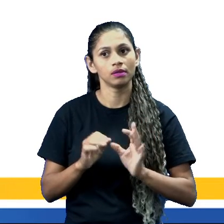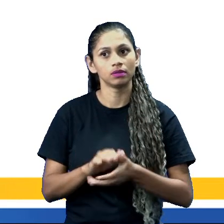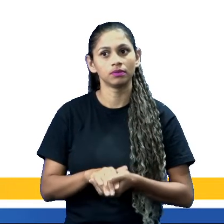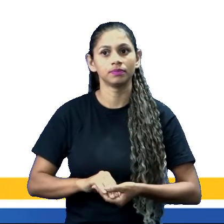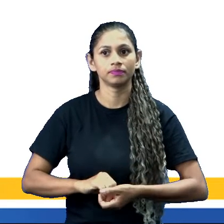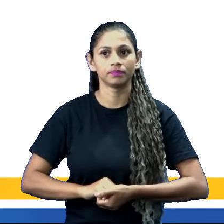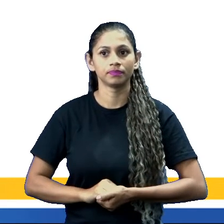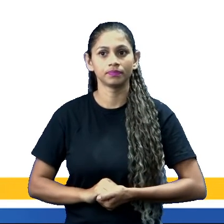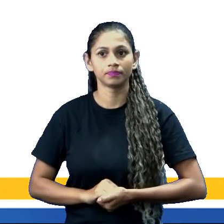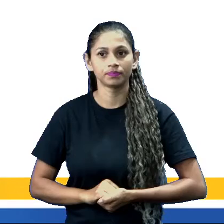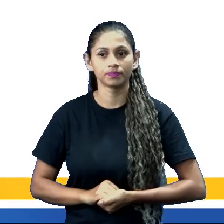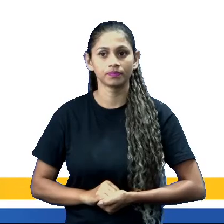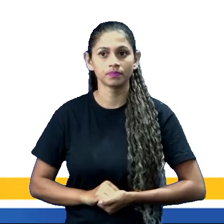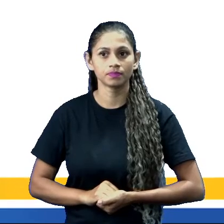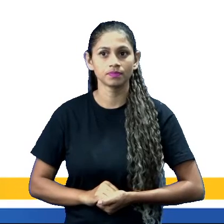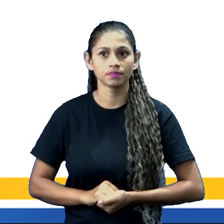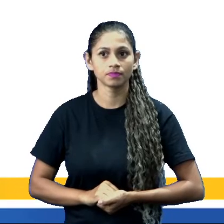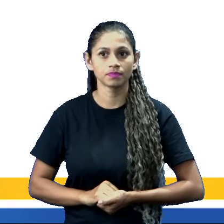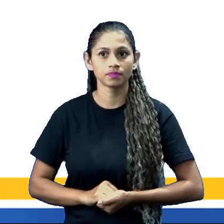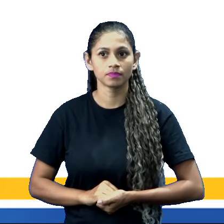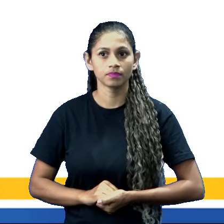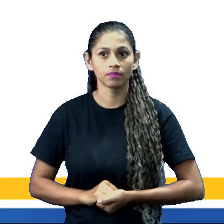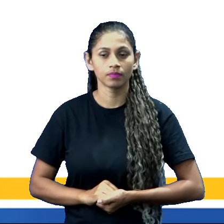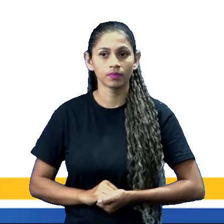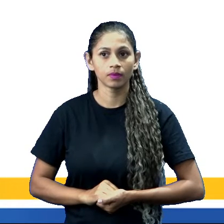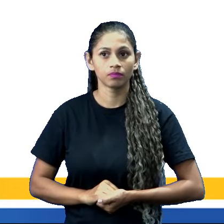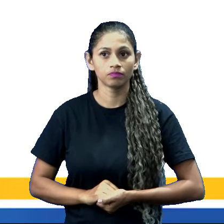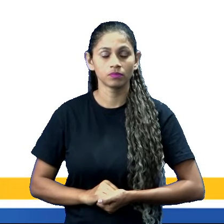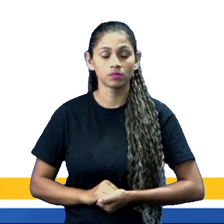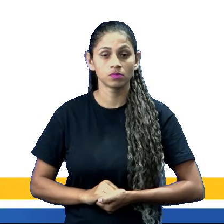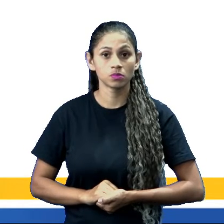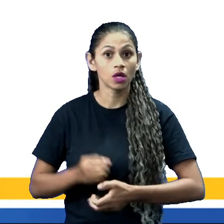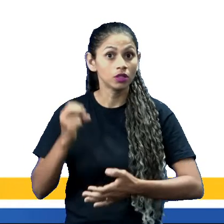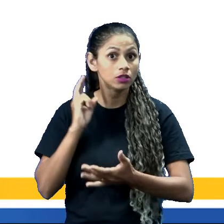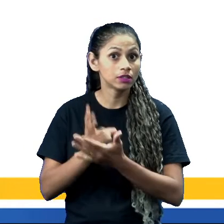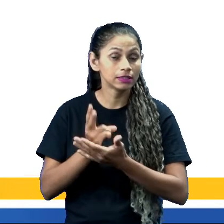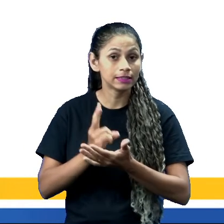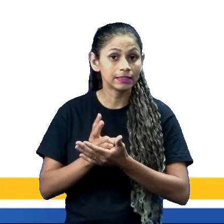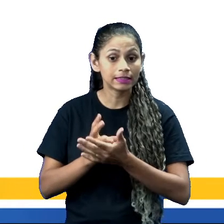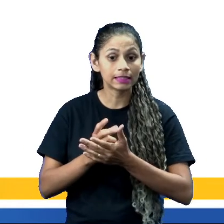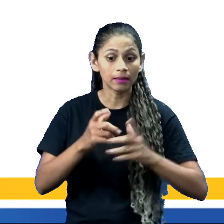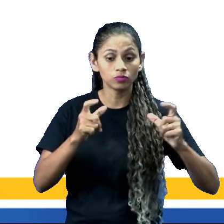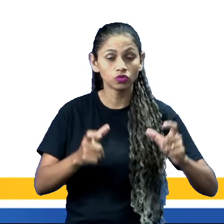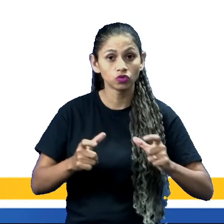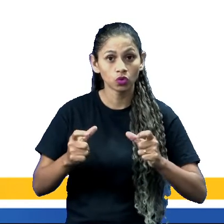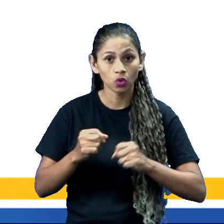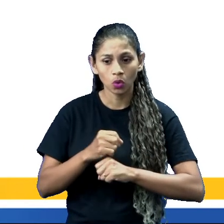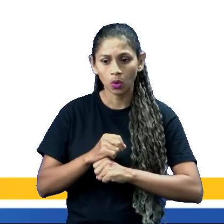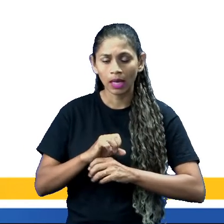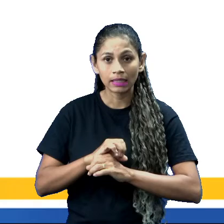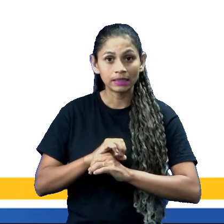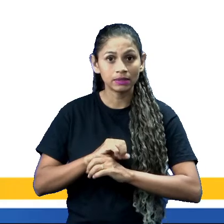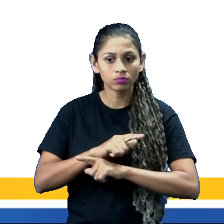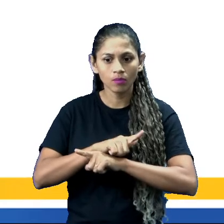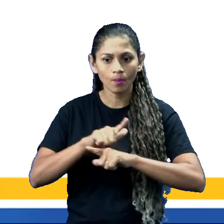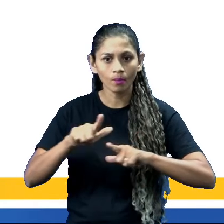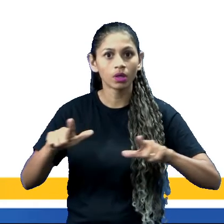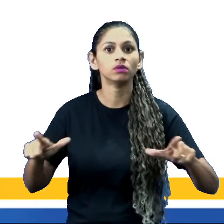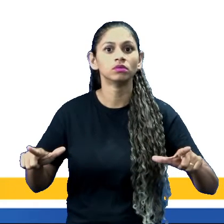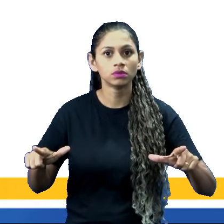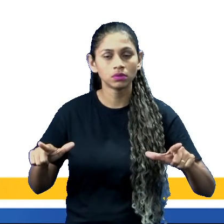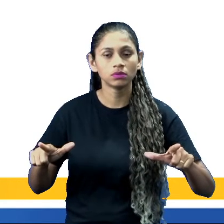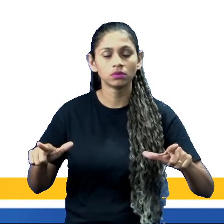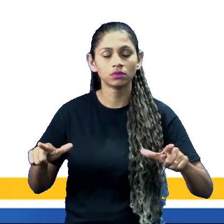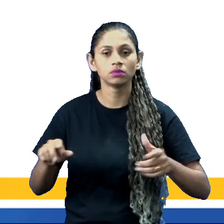incompatibilidade, algum tipo de reação química. Manter sempre as áreas de armazenamento livres de materiais que podem causar ali